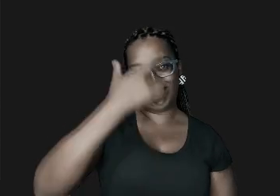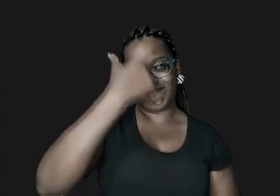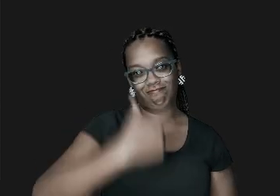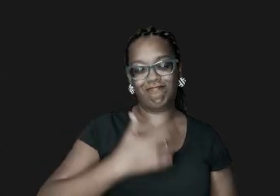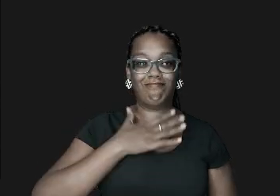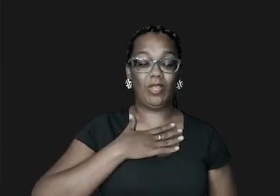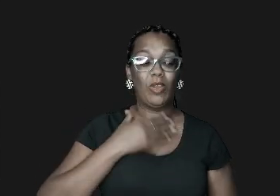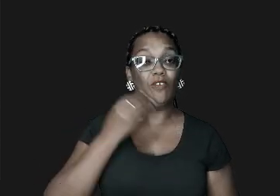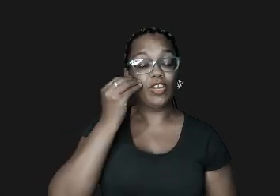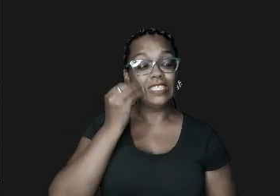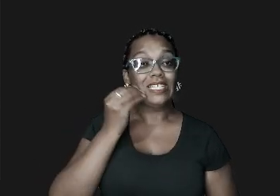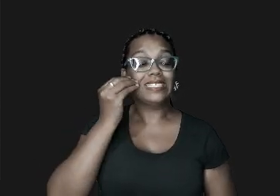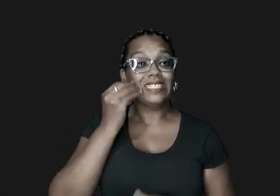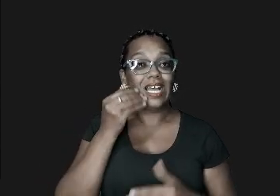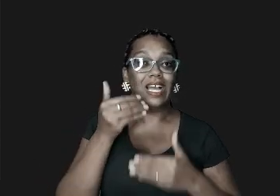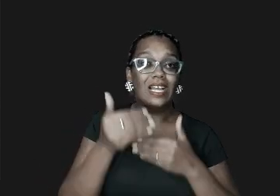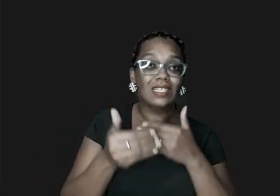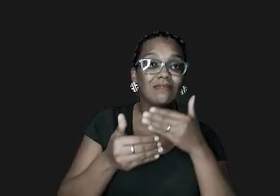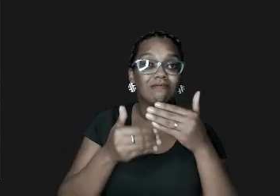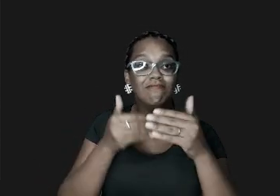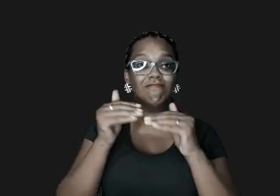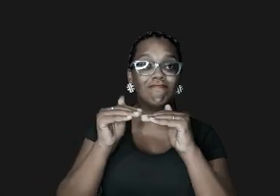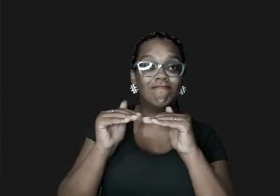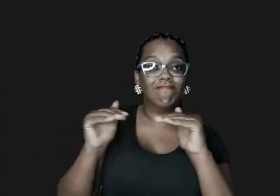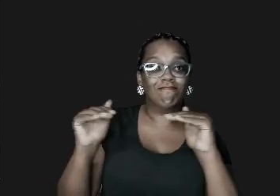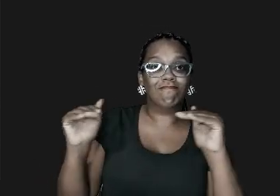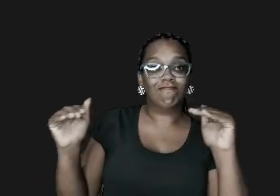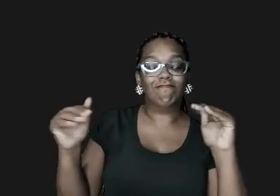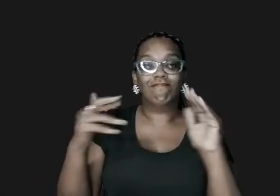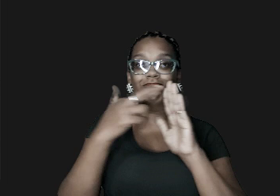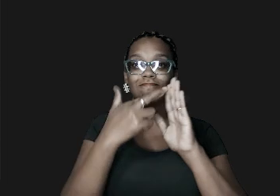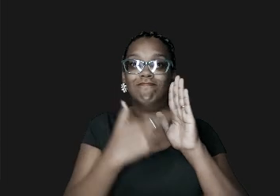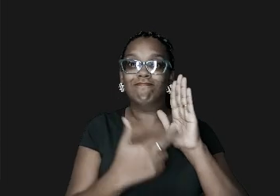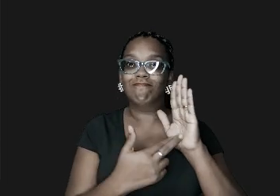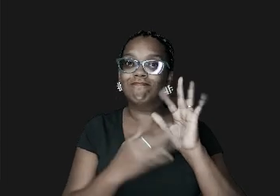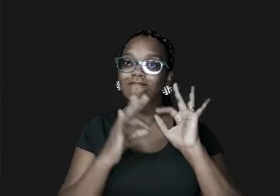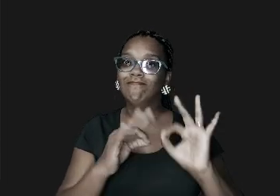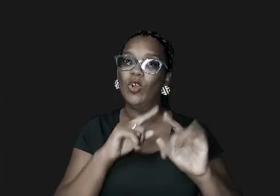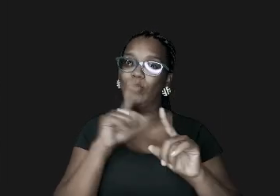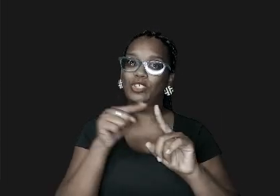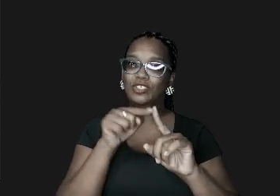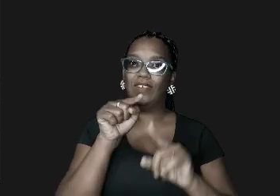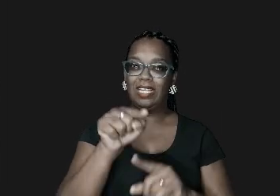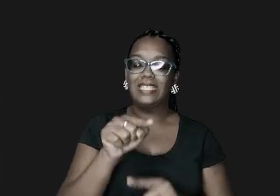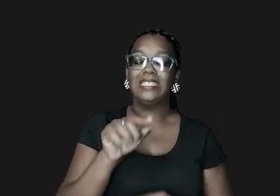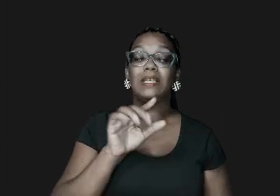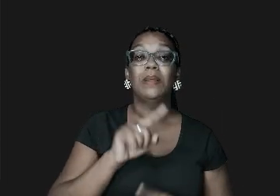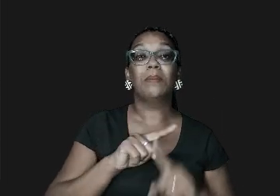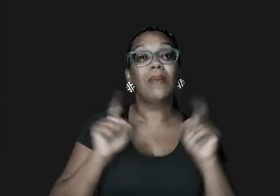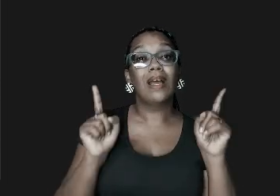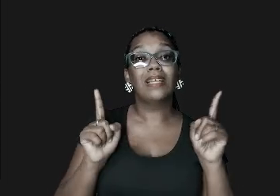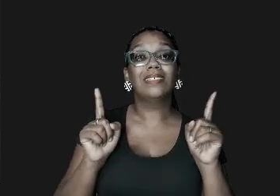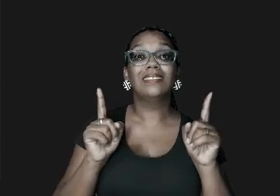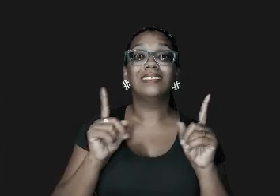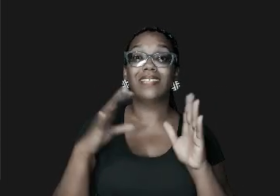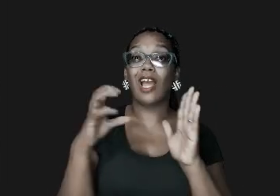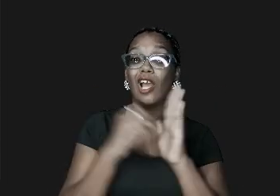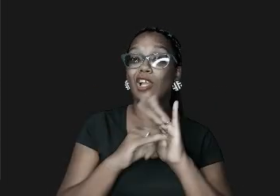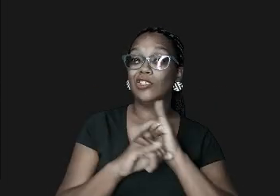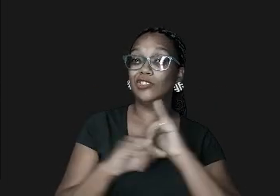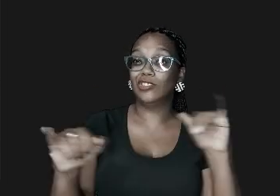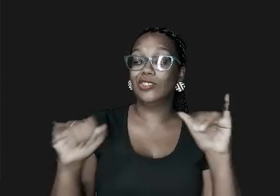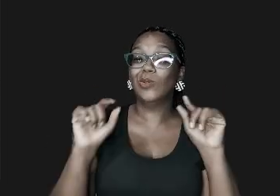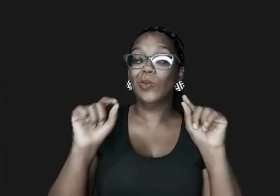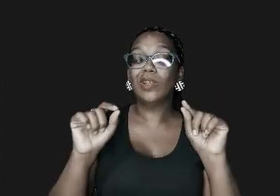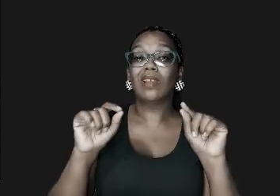obviamente pessoal na medida do possível vou tentar ali é ficar alinhado com a jurisprudência o objetivo é esse